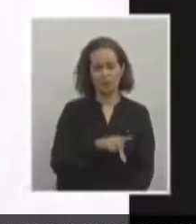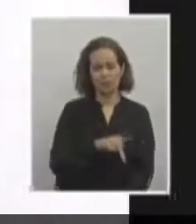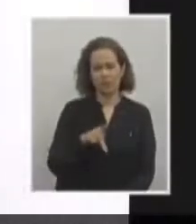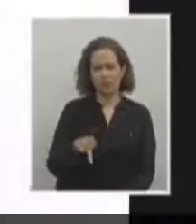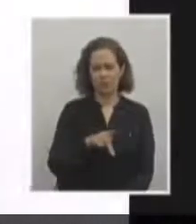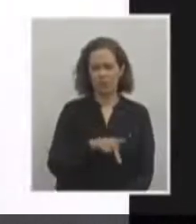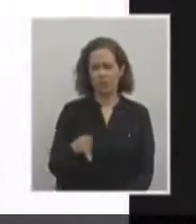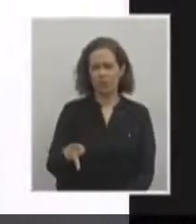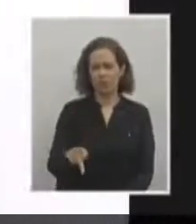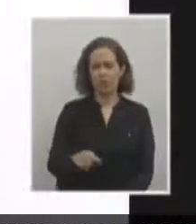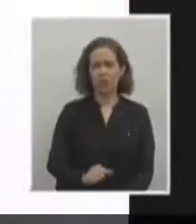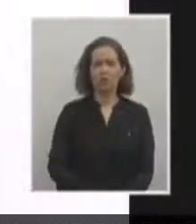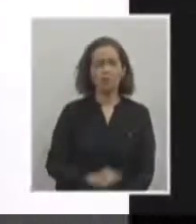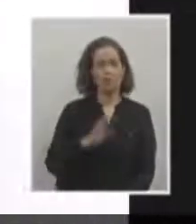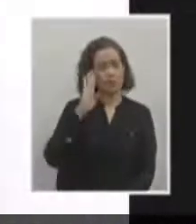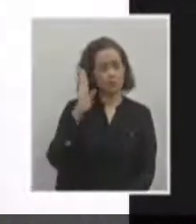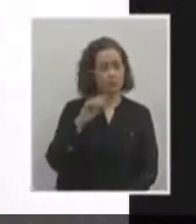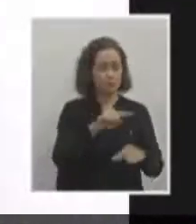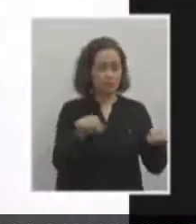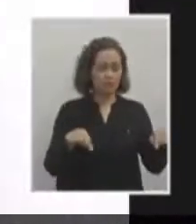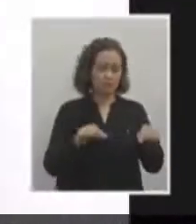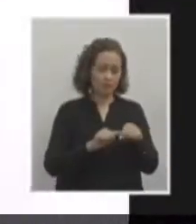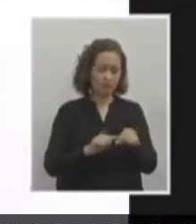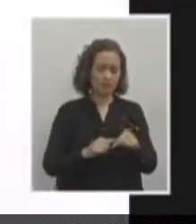substituir um amparo legal para essa situação.